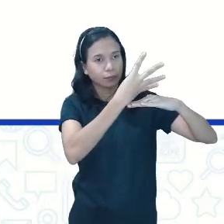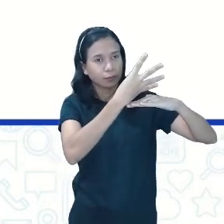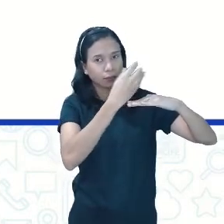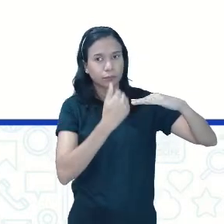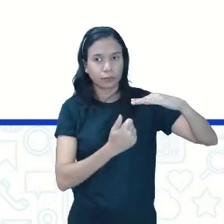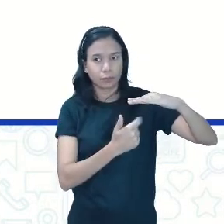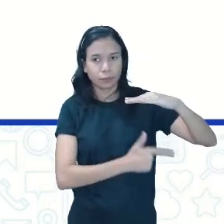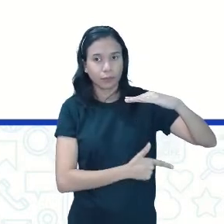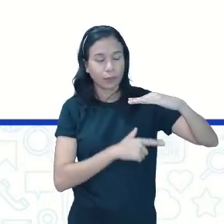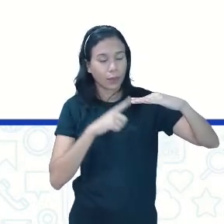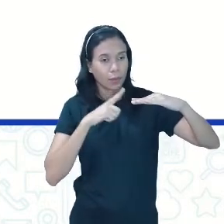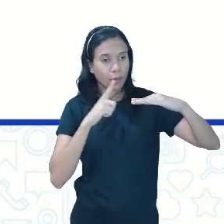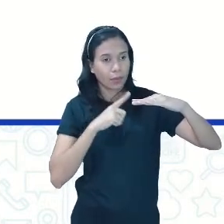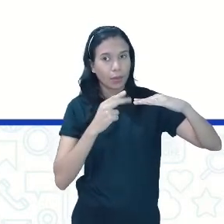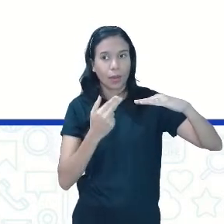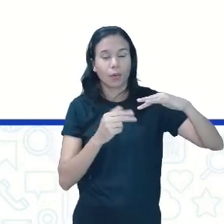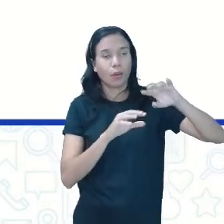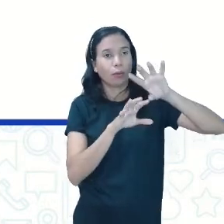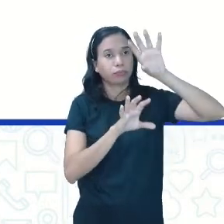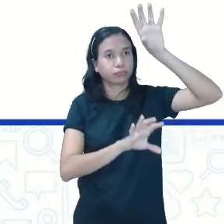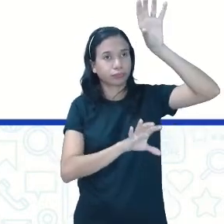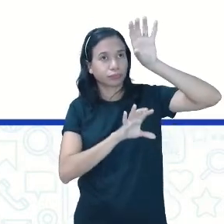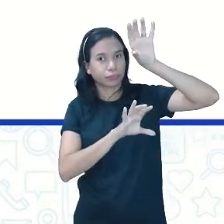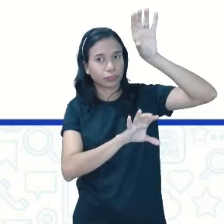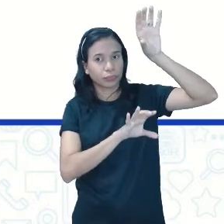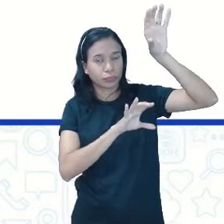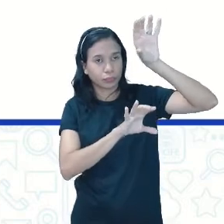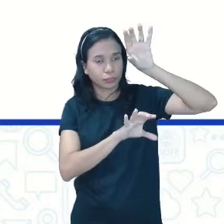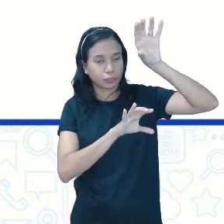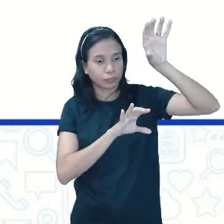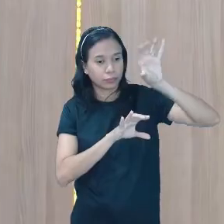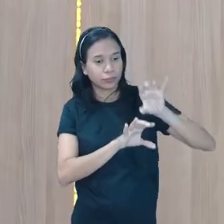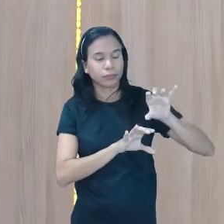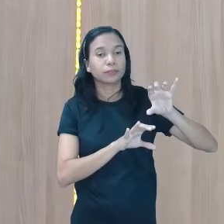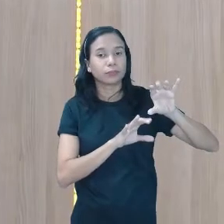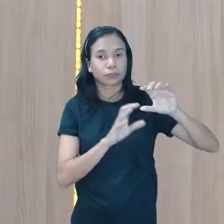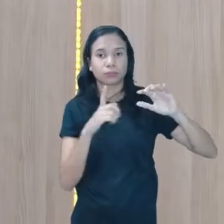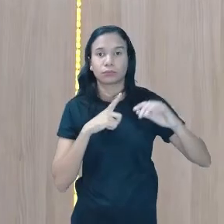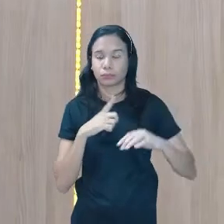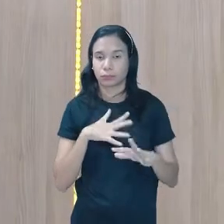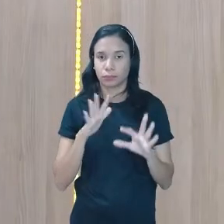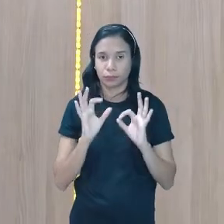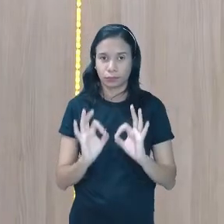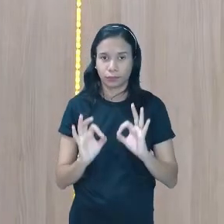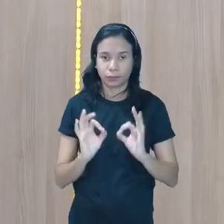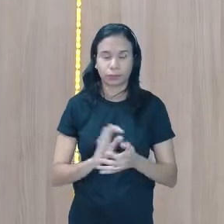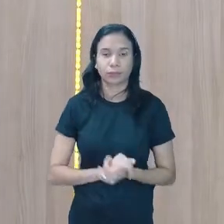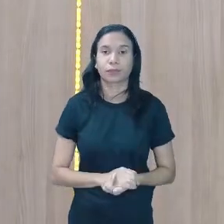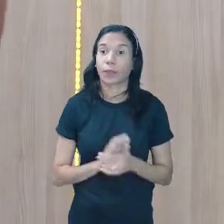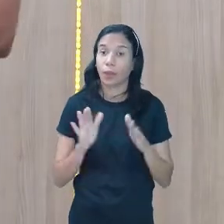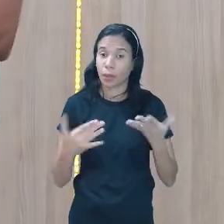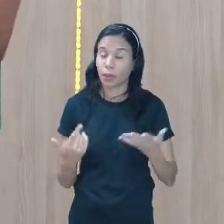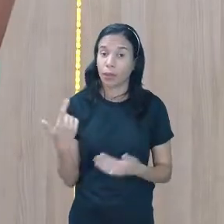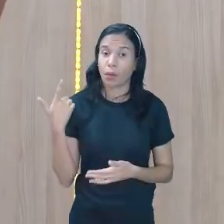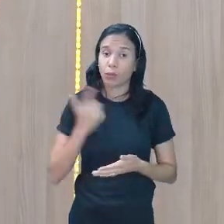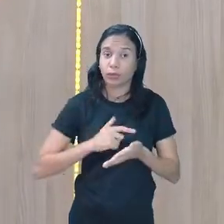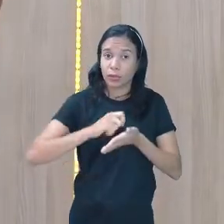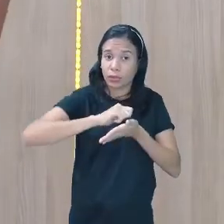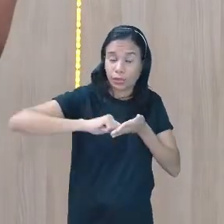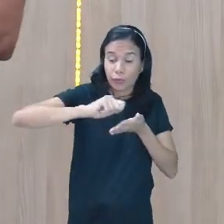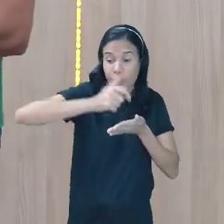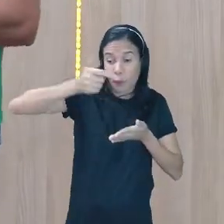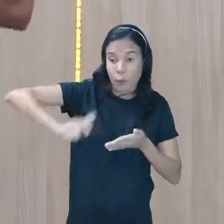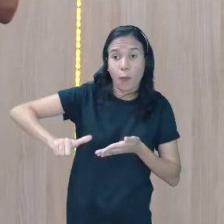que está aqui embaixo, em cima, e o número que está aqui em cima eu coloquei aqui embaixo. Então, para escrever a